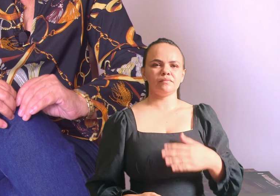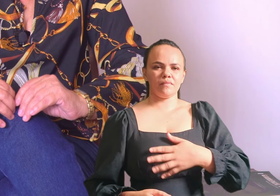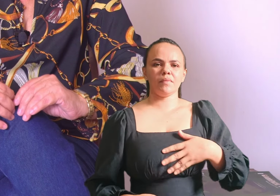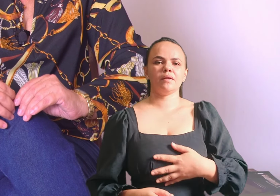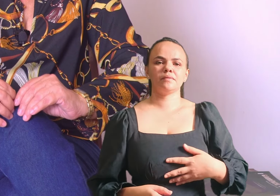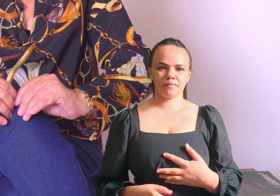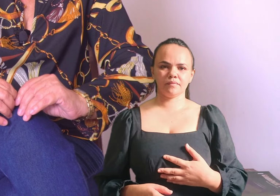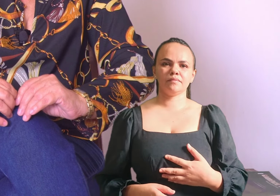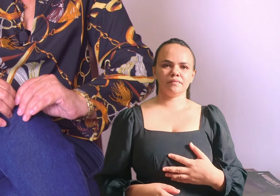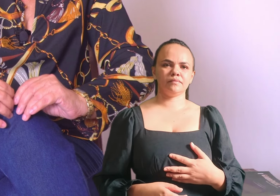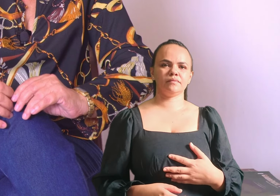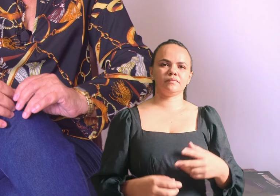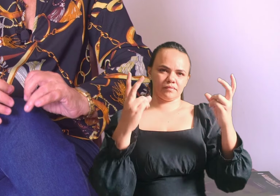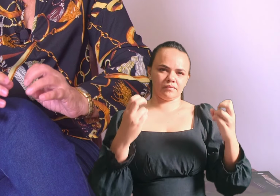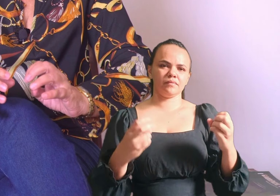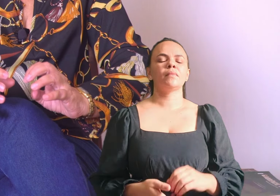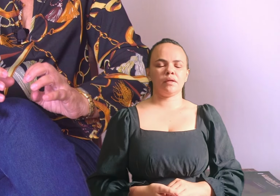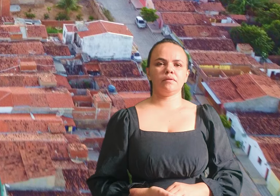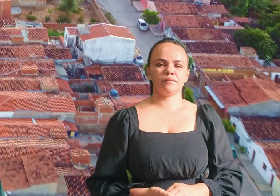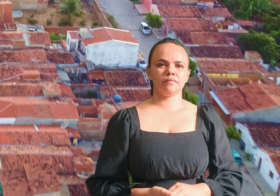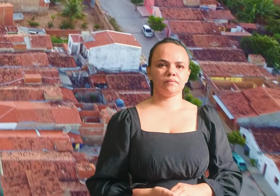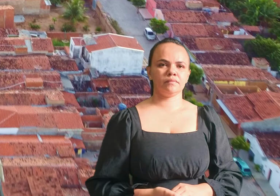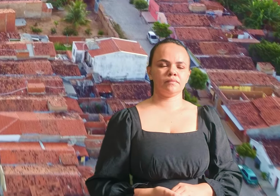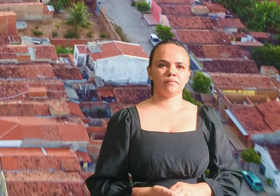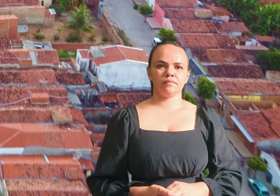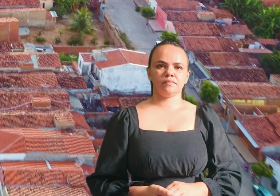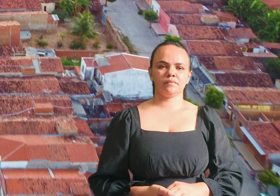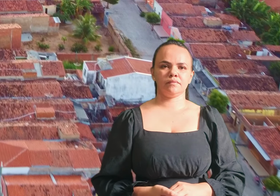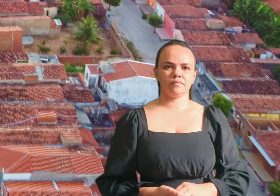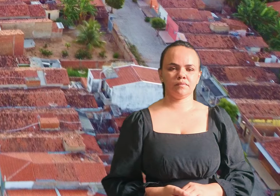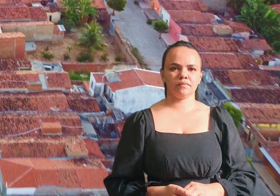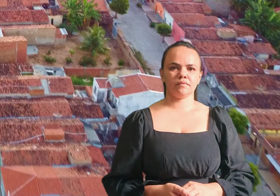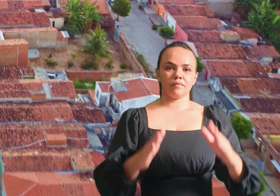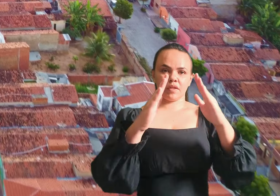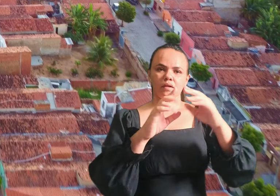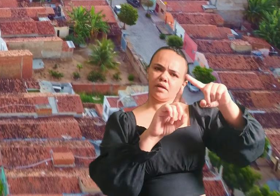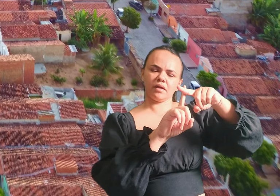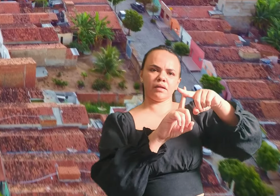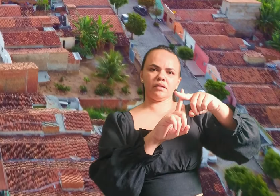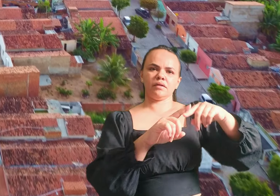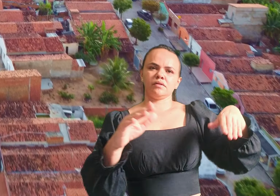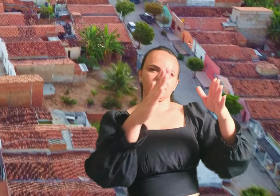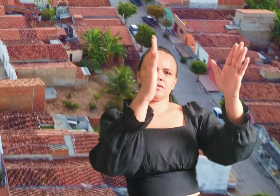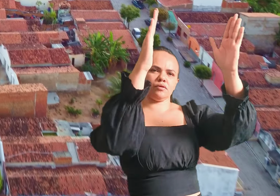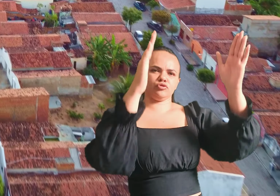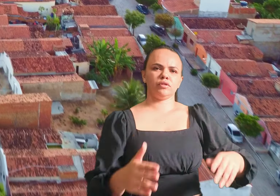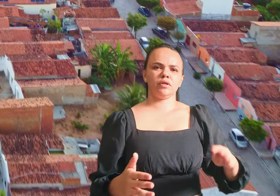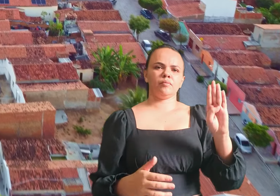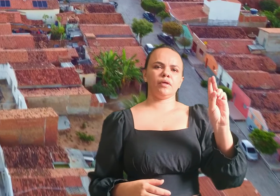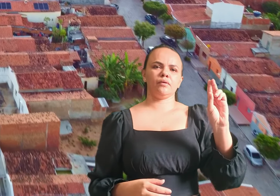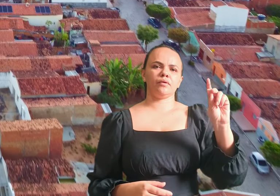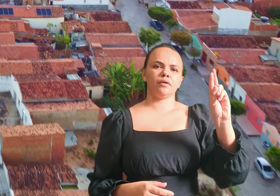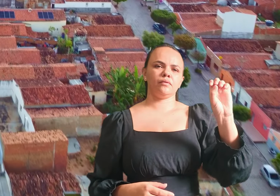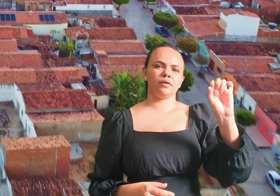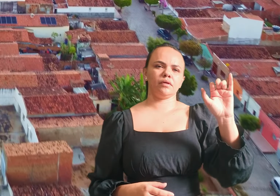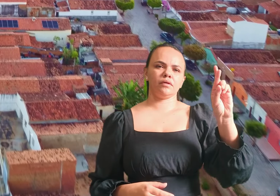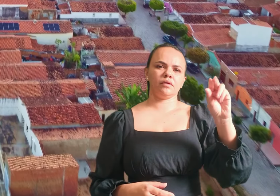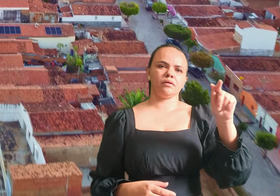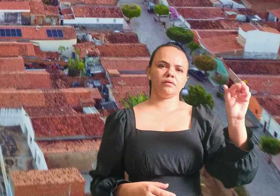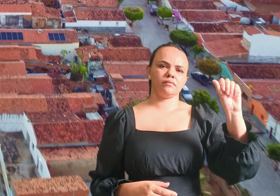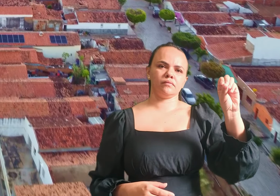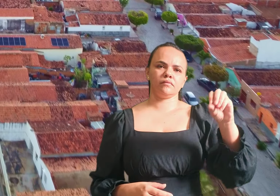o o levou até lá pra igreja matriz porque a estrada do buqueirão ela seguia pelo matadoro público de hoje ela